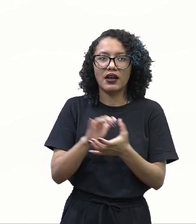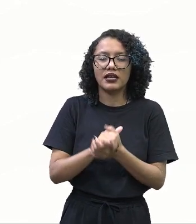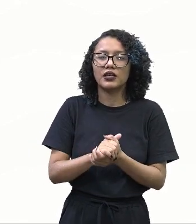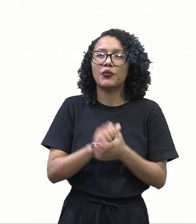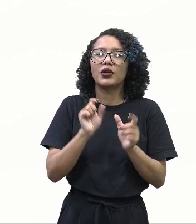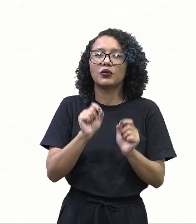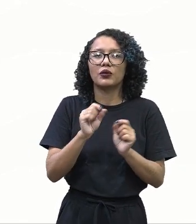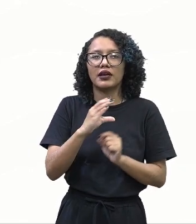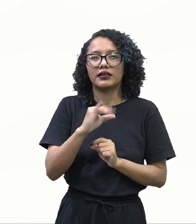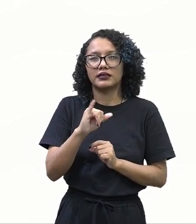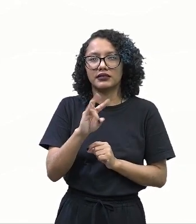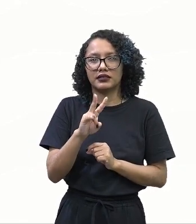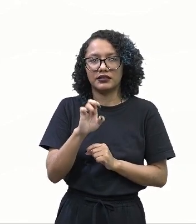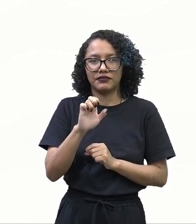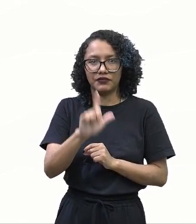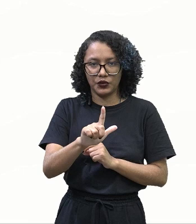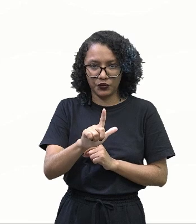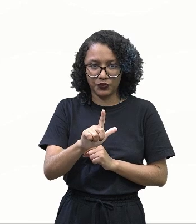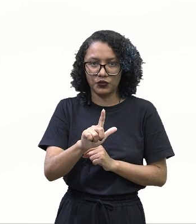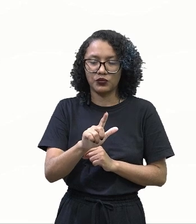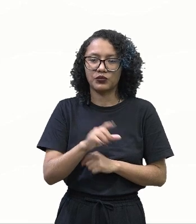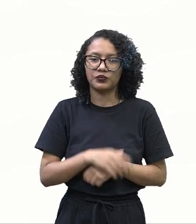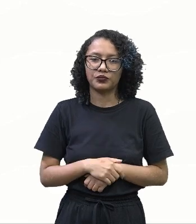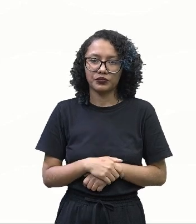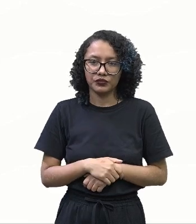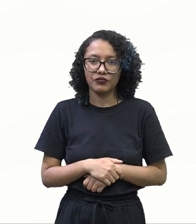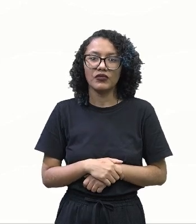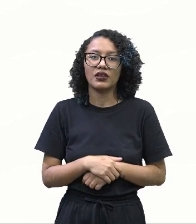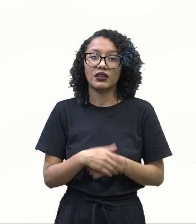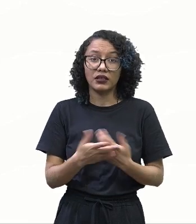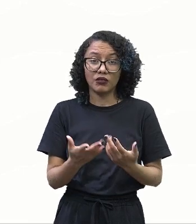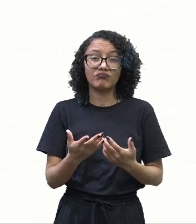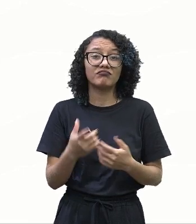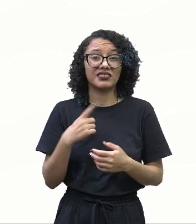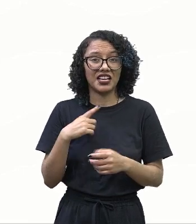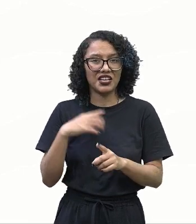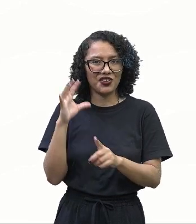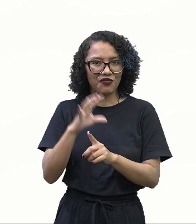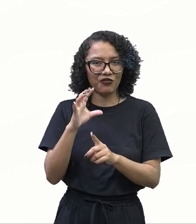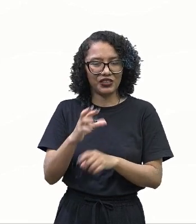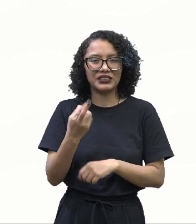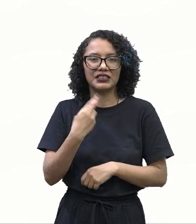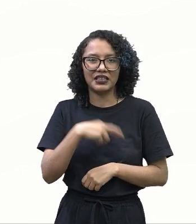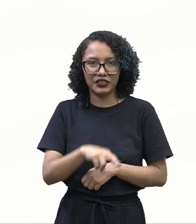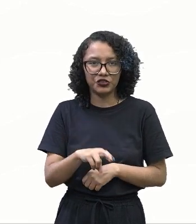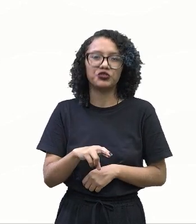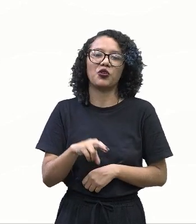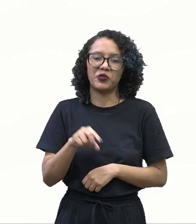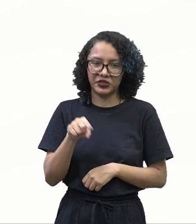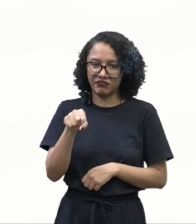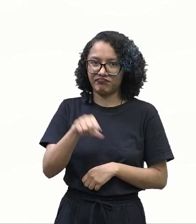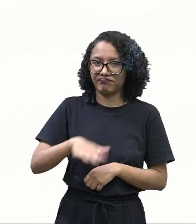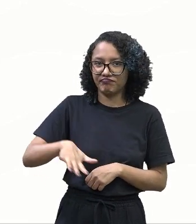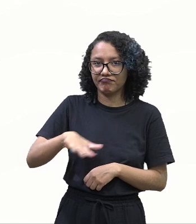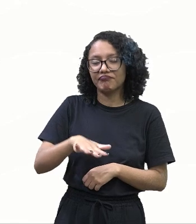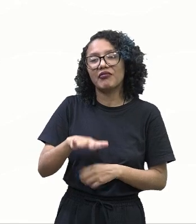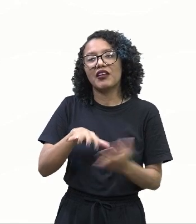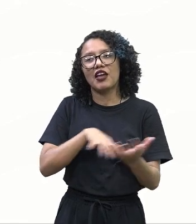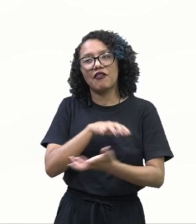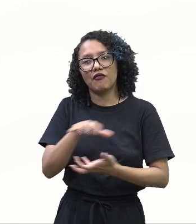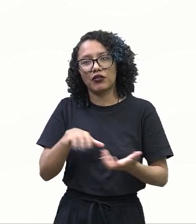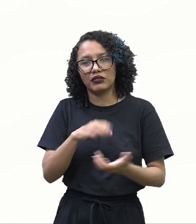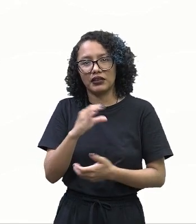agora, então tem uma questão religiosa muito forte nessa questão da Guerra dos Canudos também. E por conta